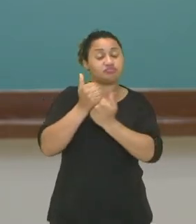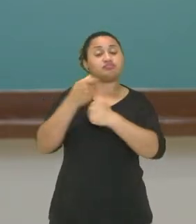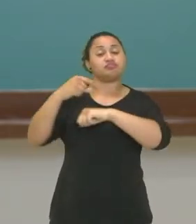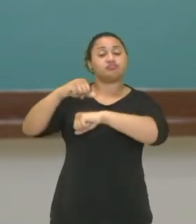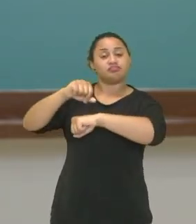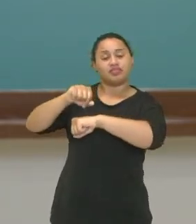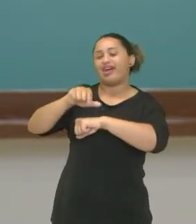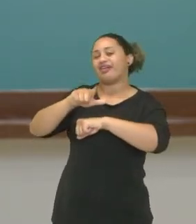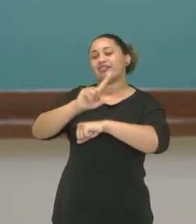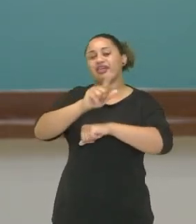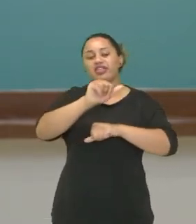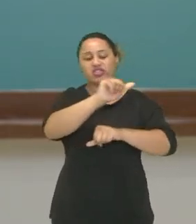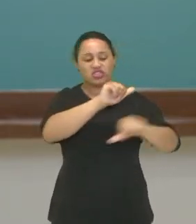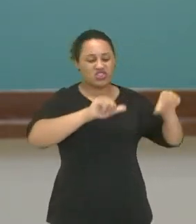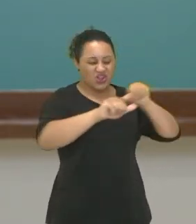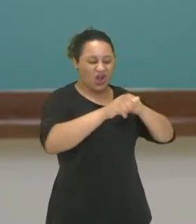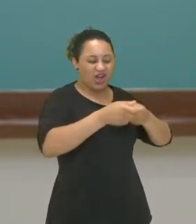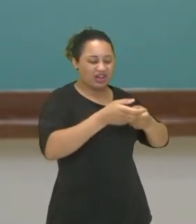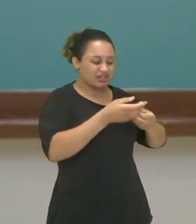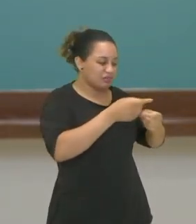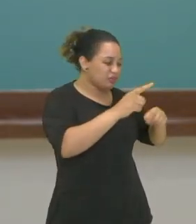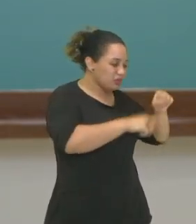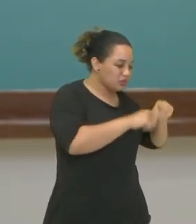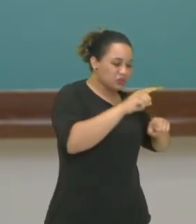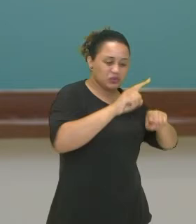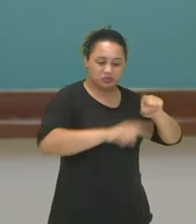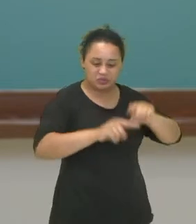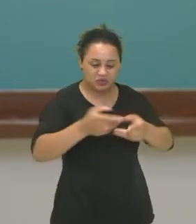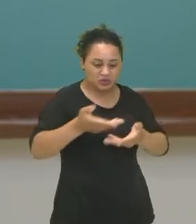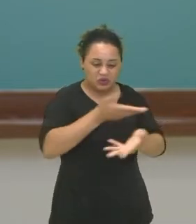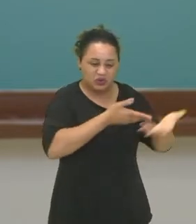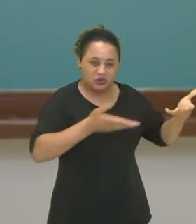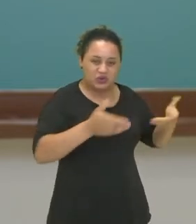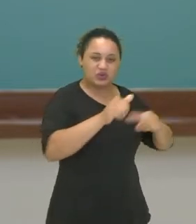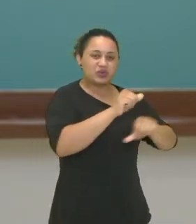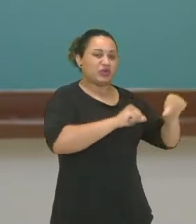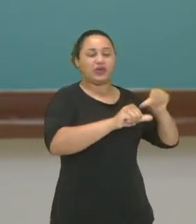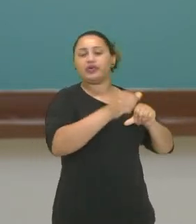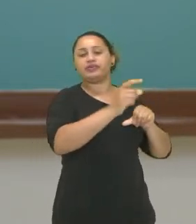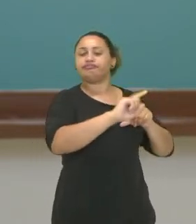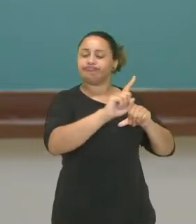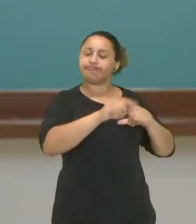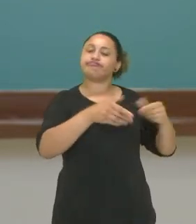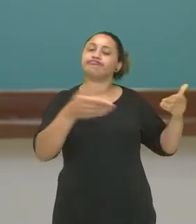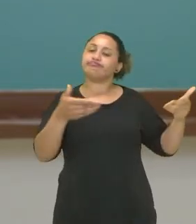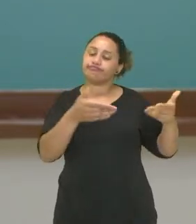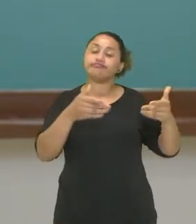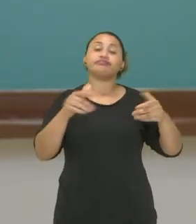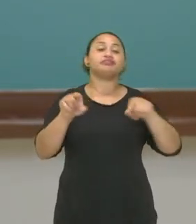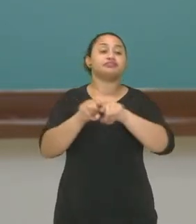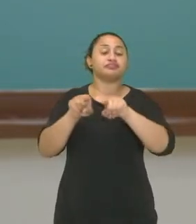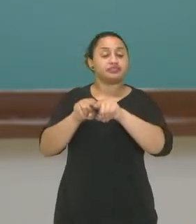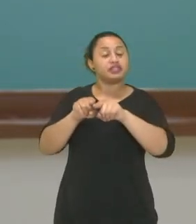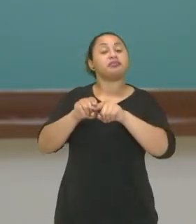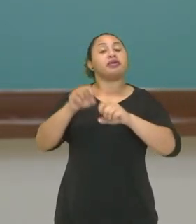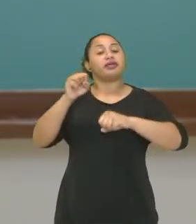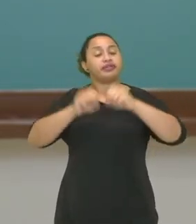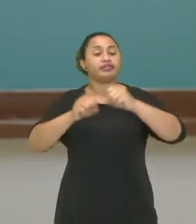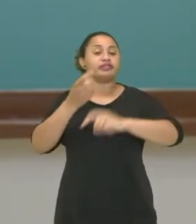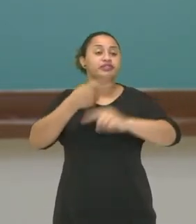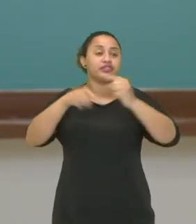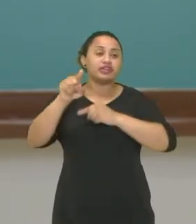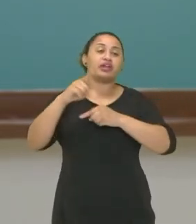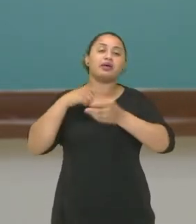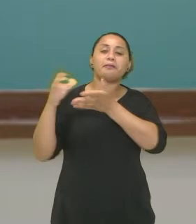o escambo, a vida apenas agrícola. Passa a ter com a Revolução Industrial a produção em massa de bens de